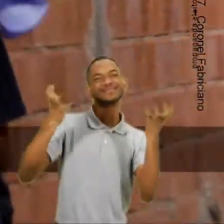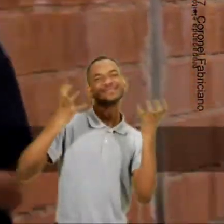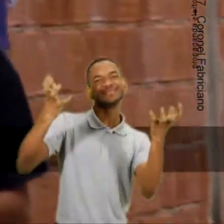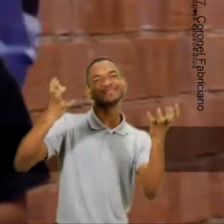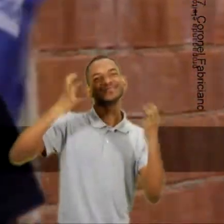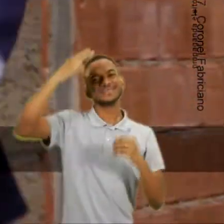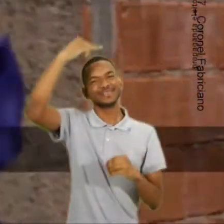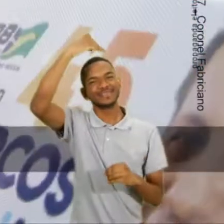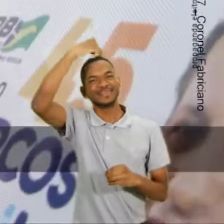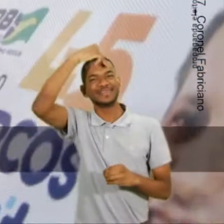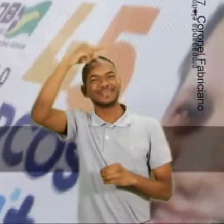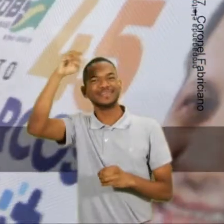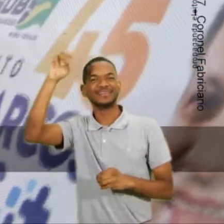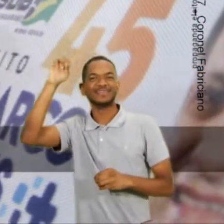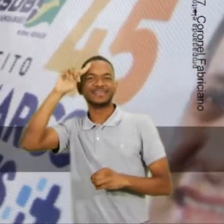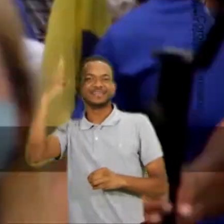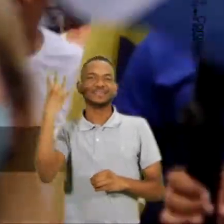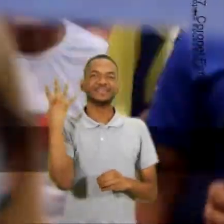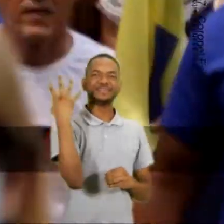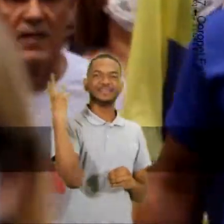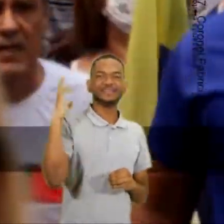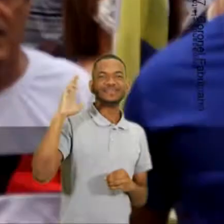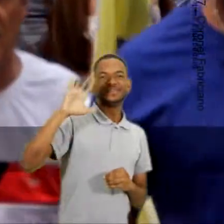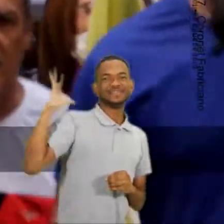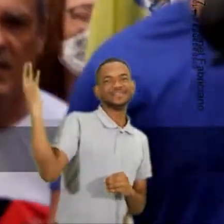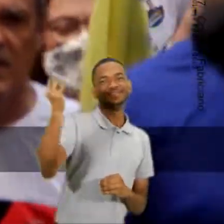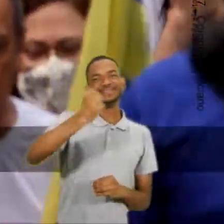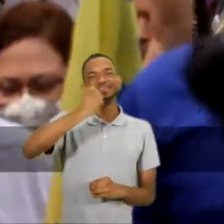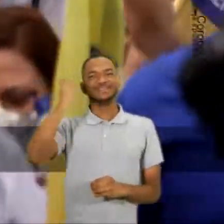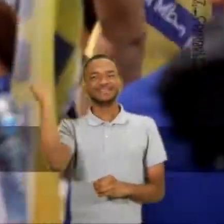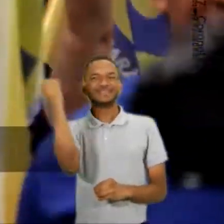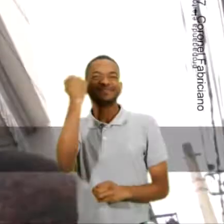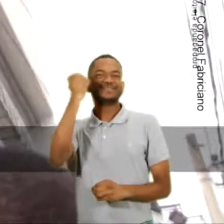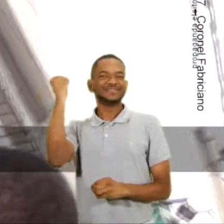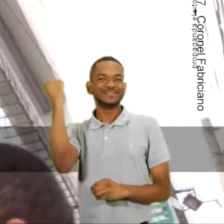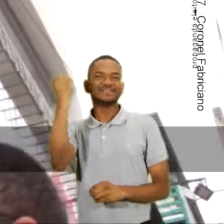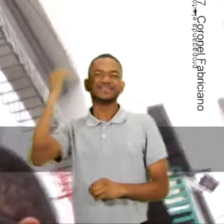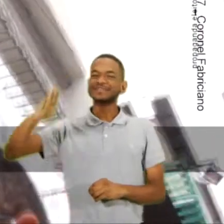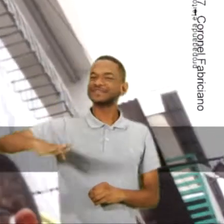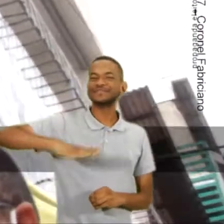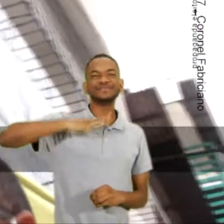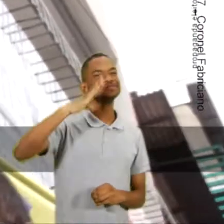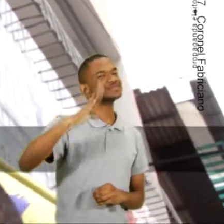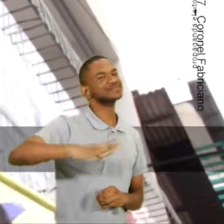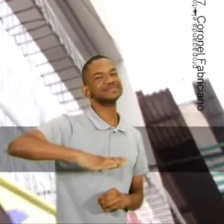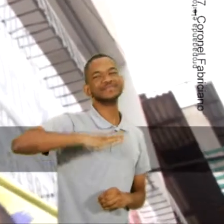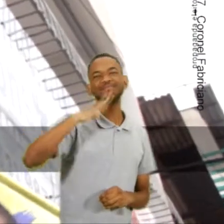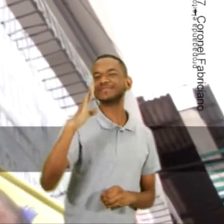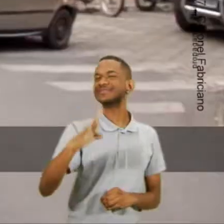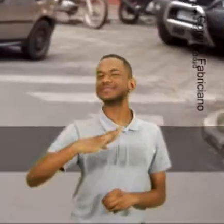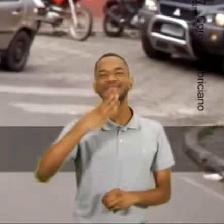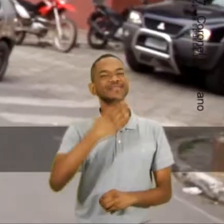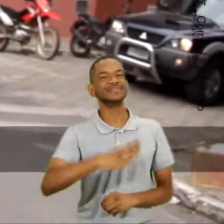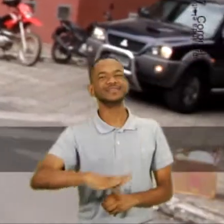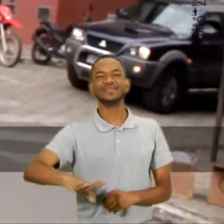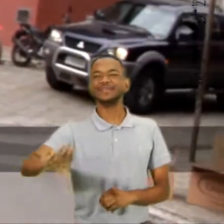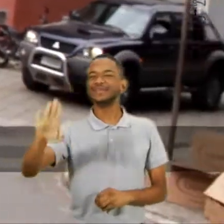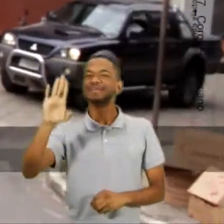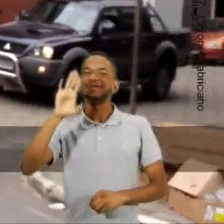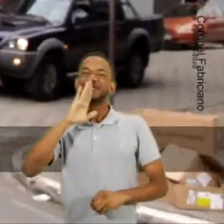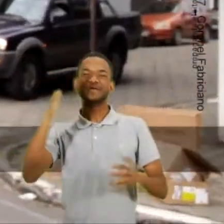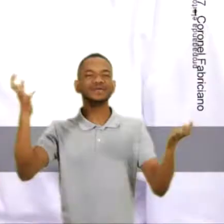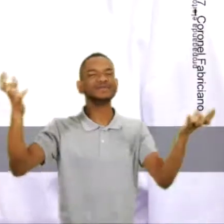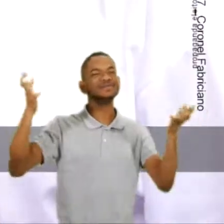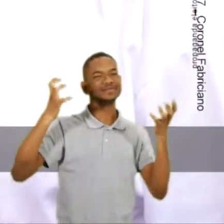Eu quero Doutor Marcos 45 nessa eleição. E ninguém vai poder calar